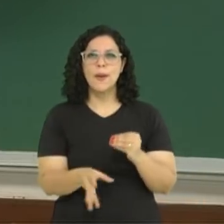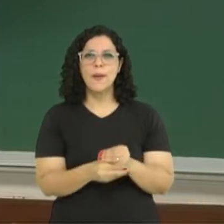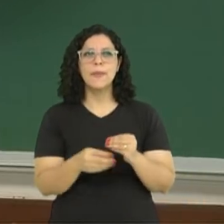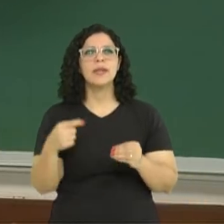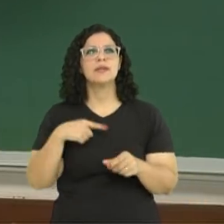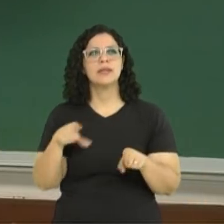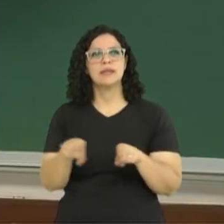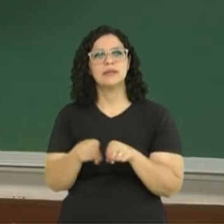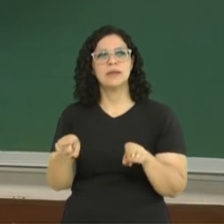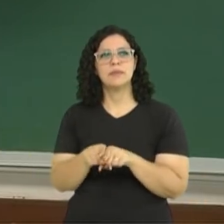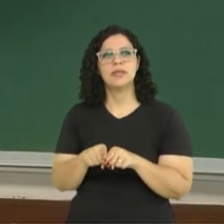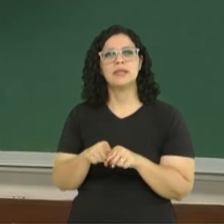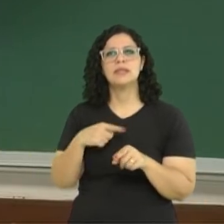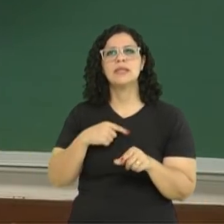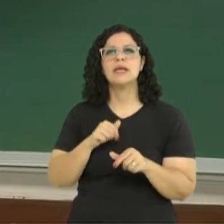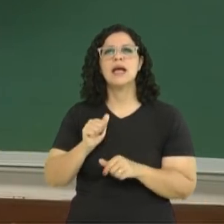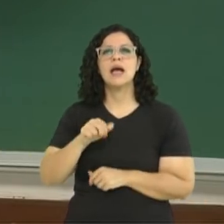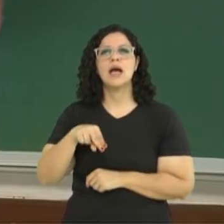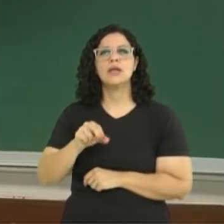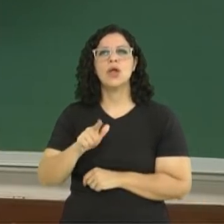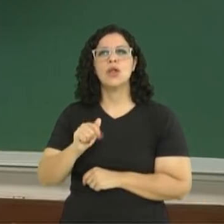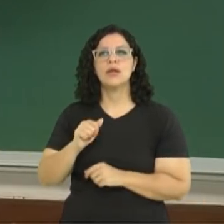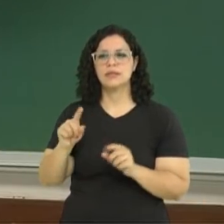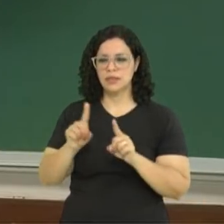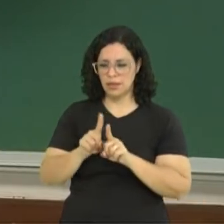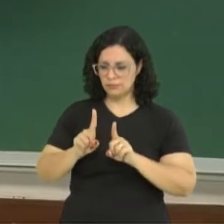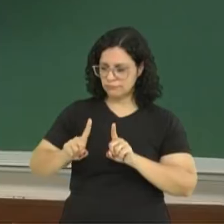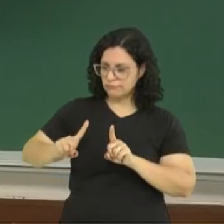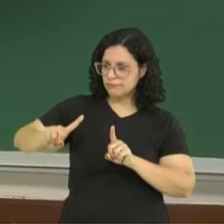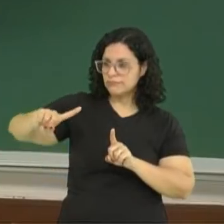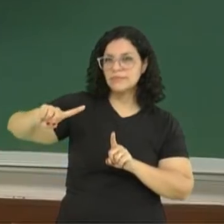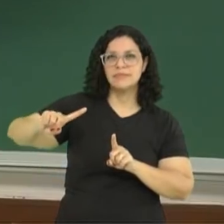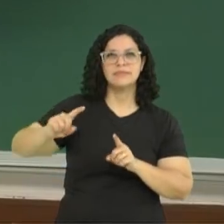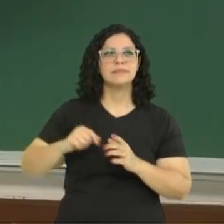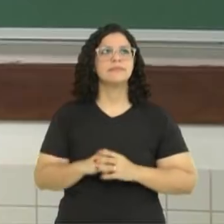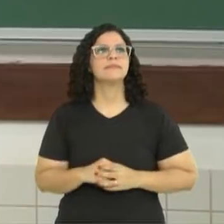inversas, e tem as cores análogas, são as cores uma do lado da outra. Ok?